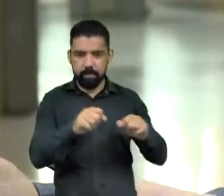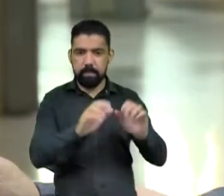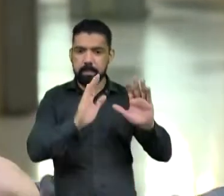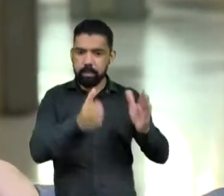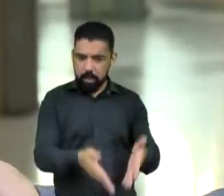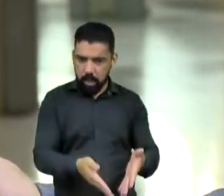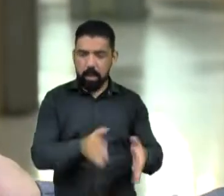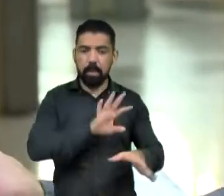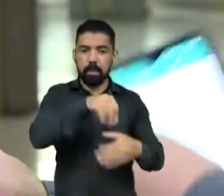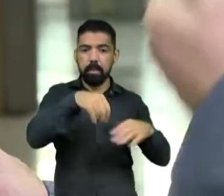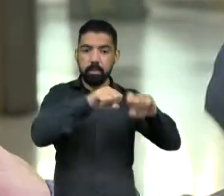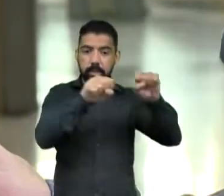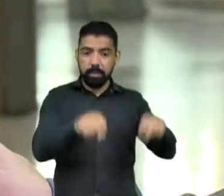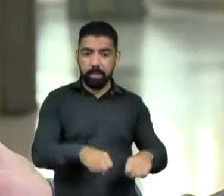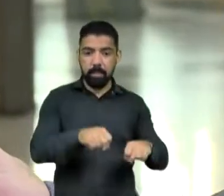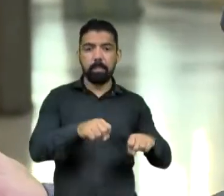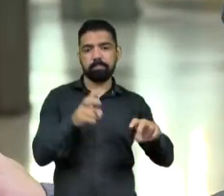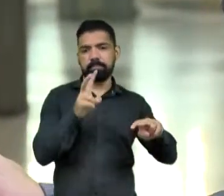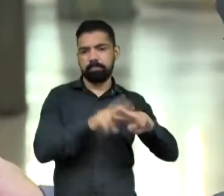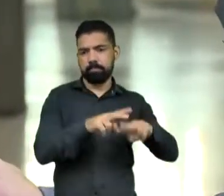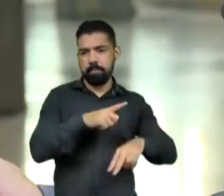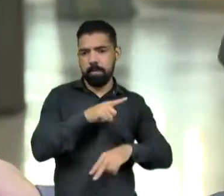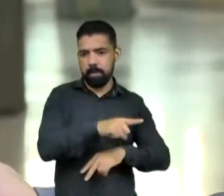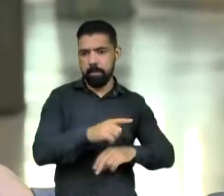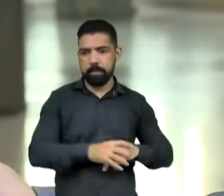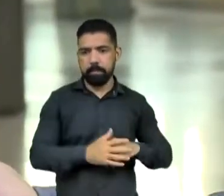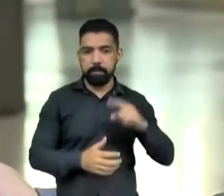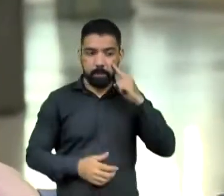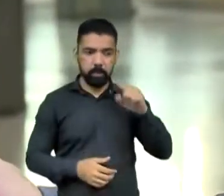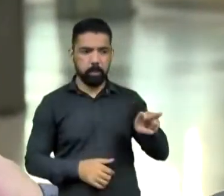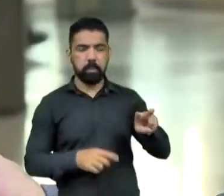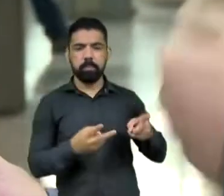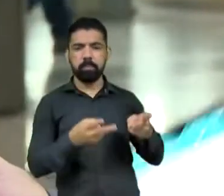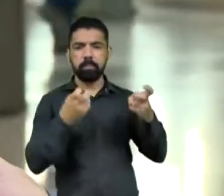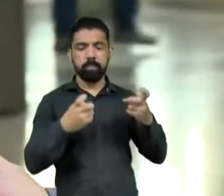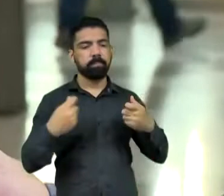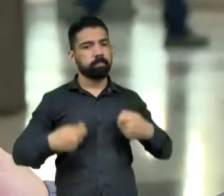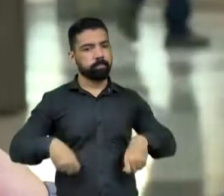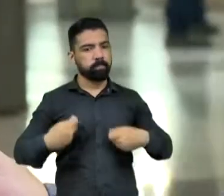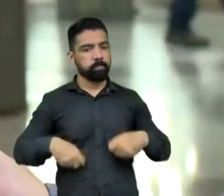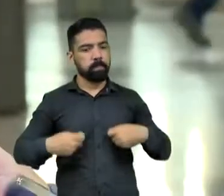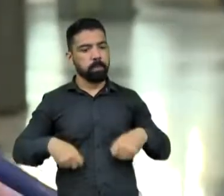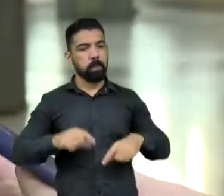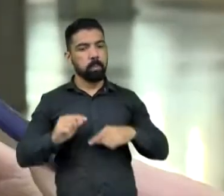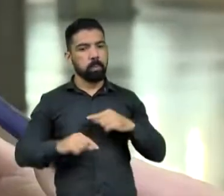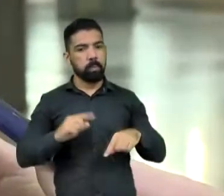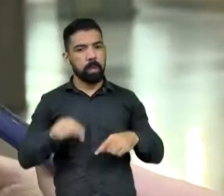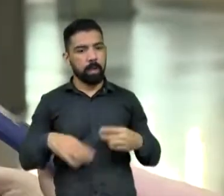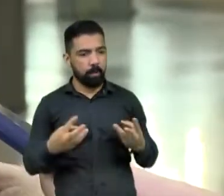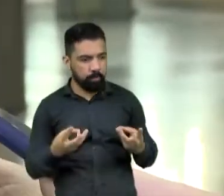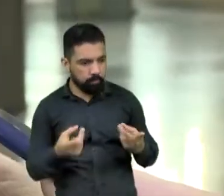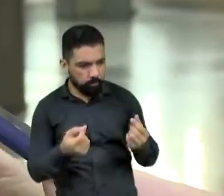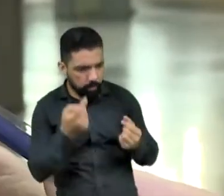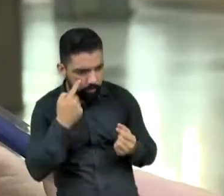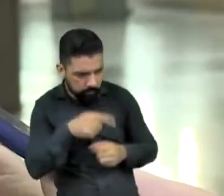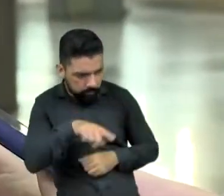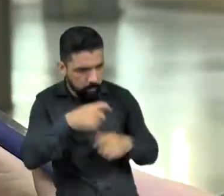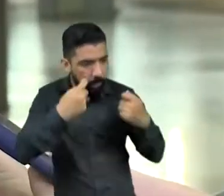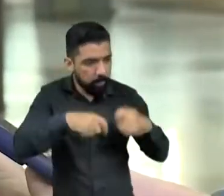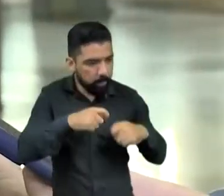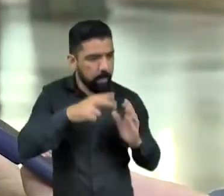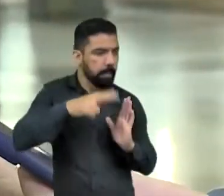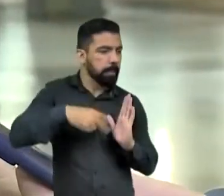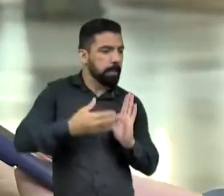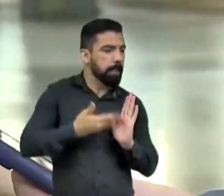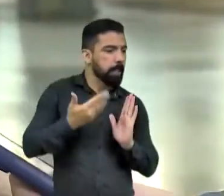sistema prisional, nós vimos a necessidade do levantamento de demanda de livros para